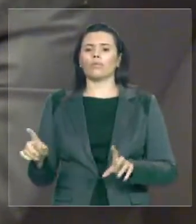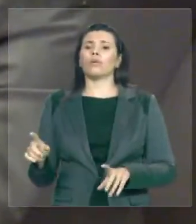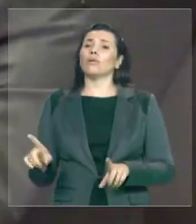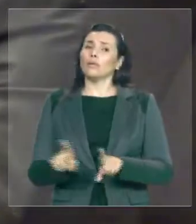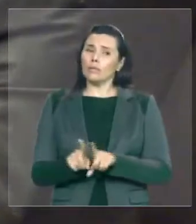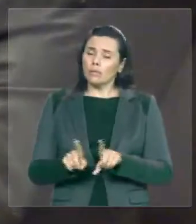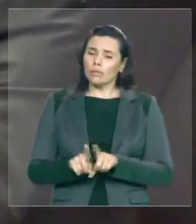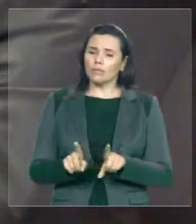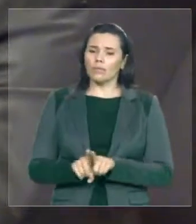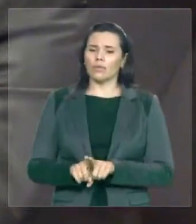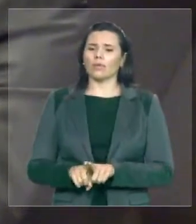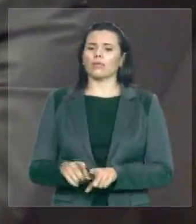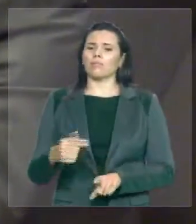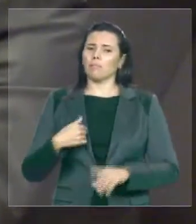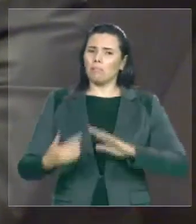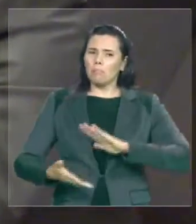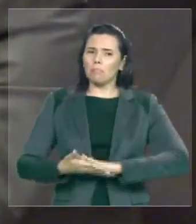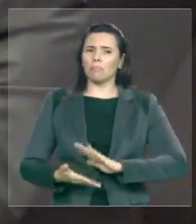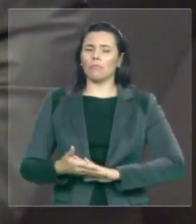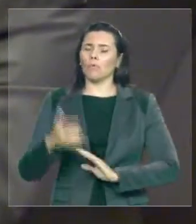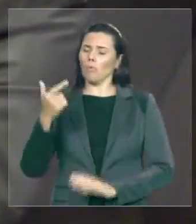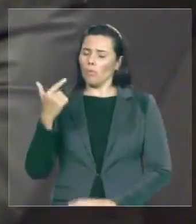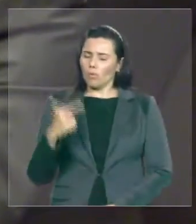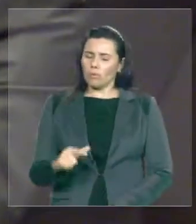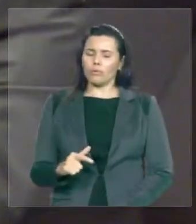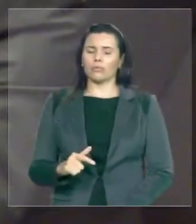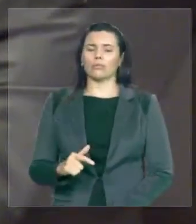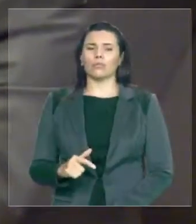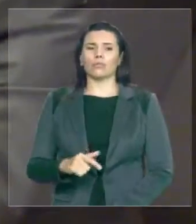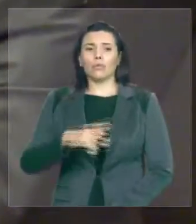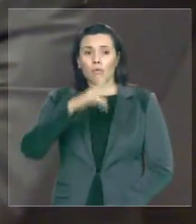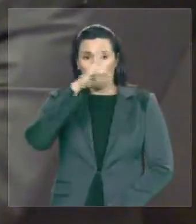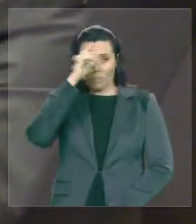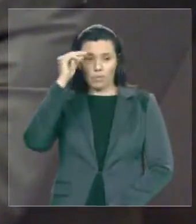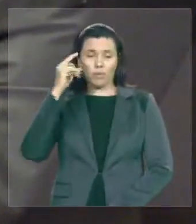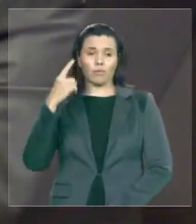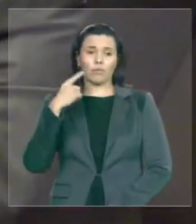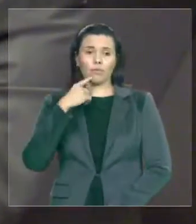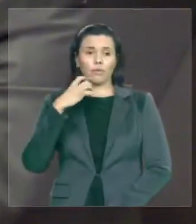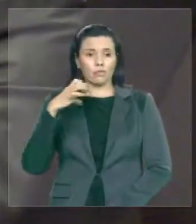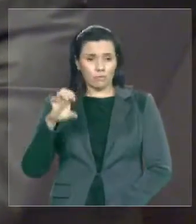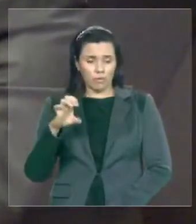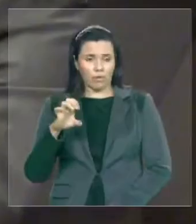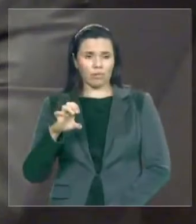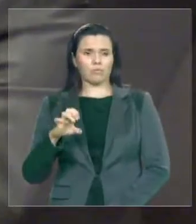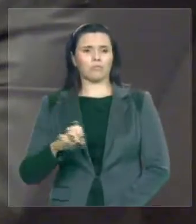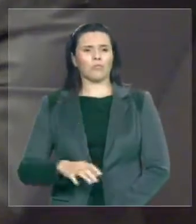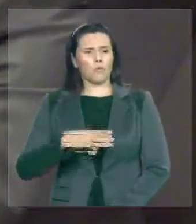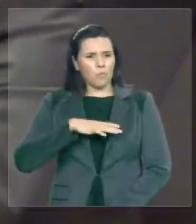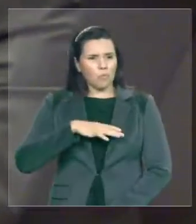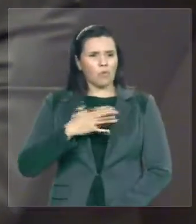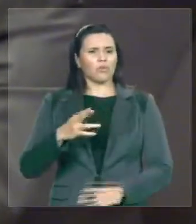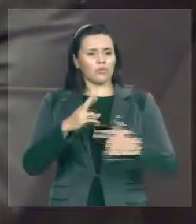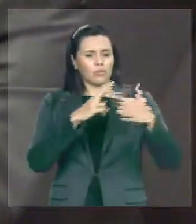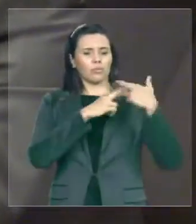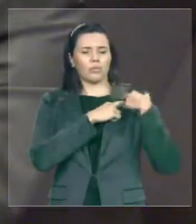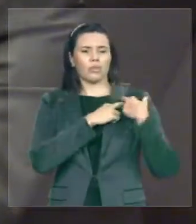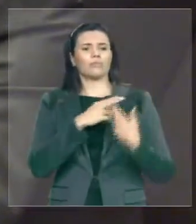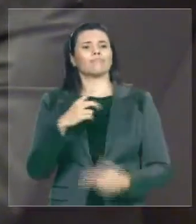o empenho e a responsabilidade que o nosso grande prefeito Edivaldo Holanda Júnior tem com o seu